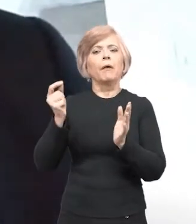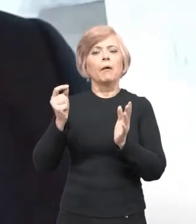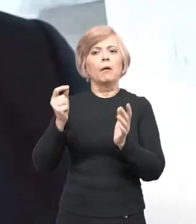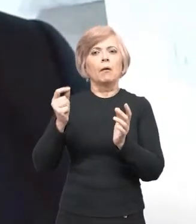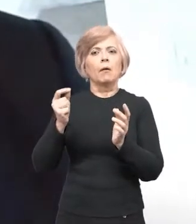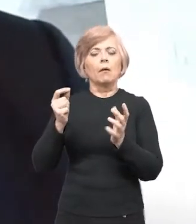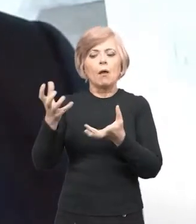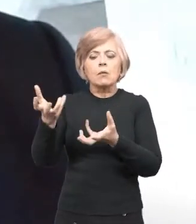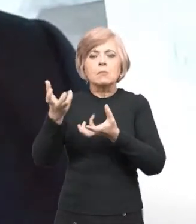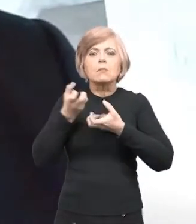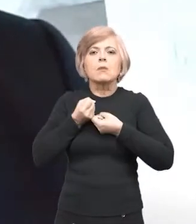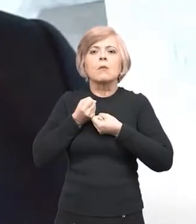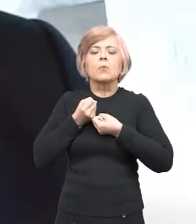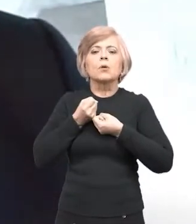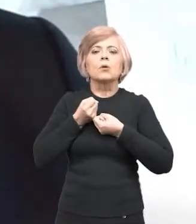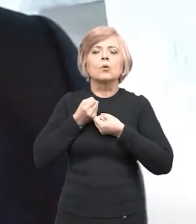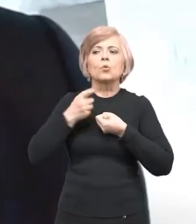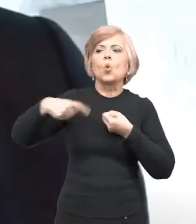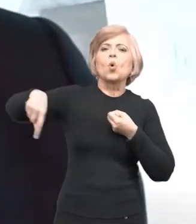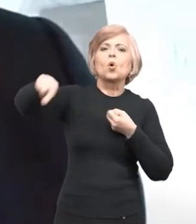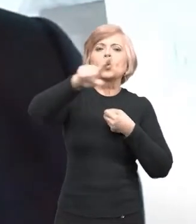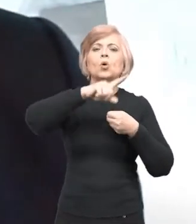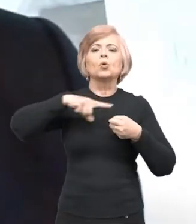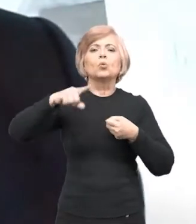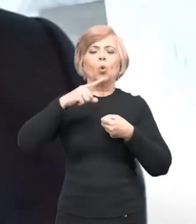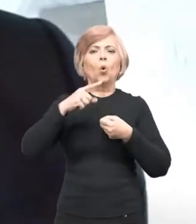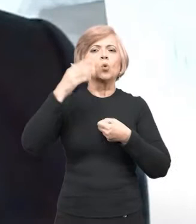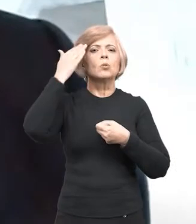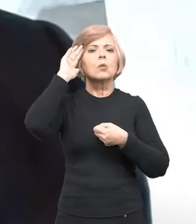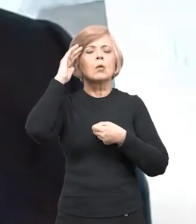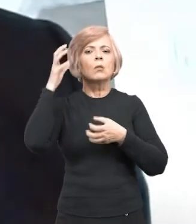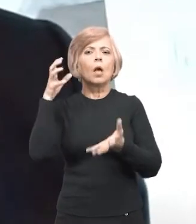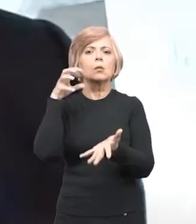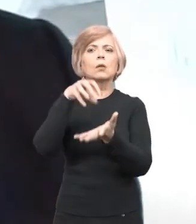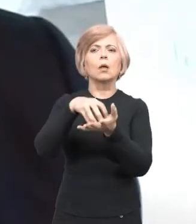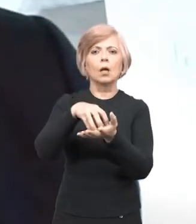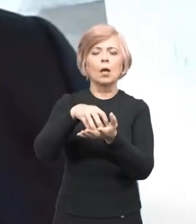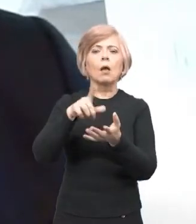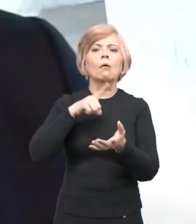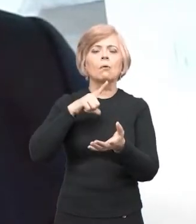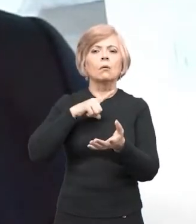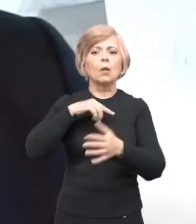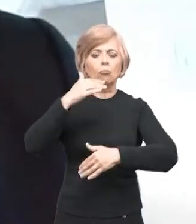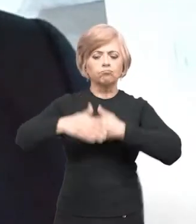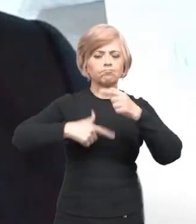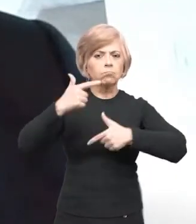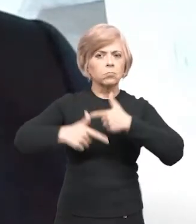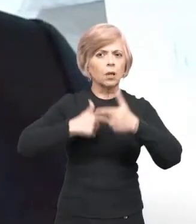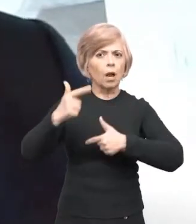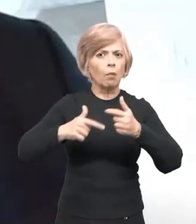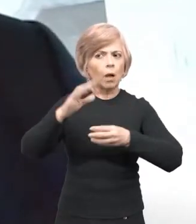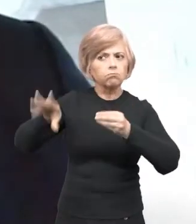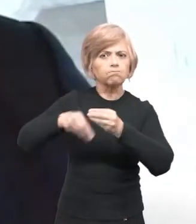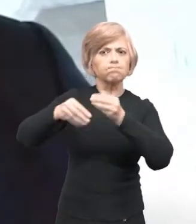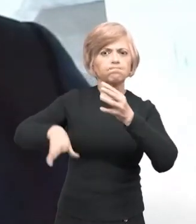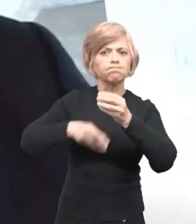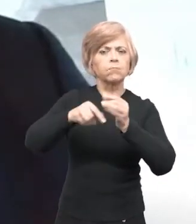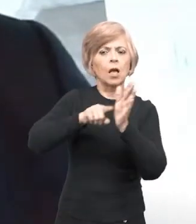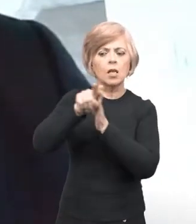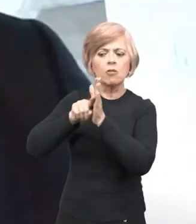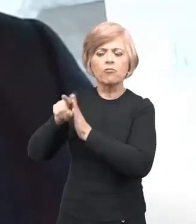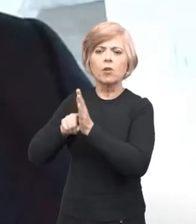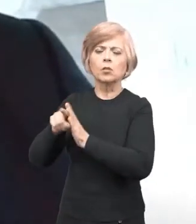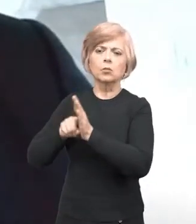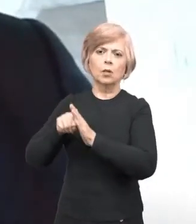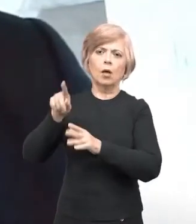ter recebido, né, o reconhecimento de que houve um incremento das investigações dos agentes